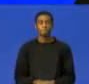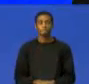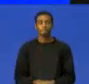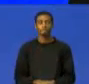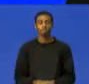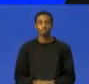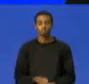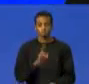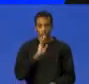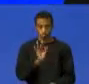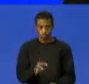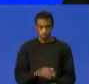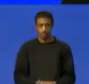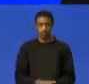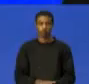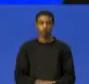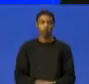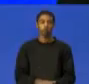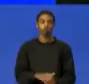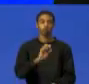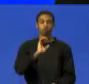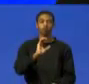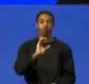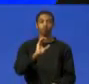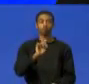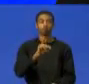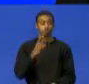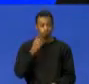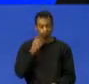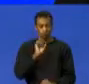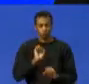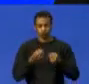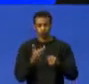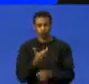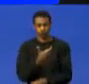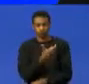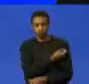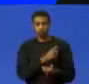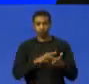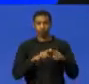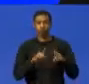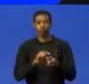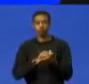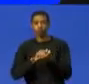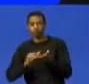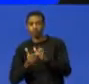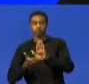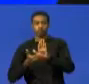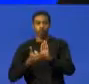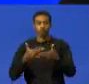A resposta correta é a alternativa C, revolta da vacina, sanitarismo